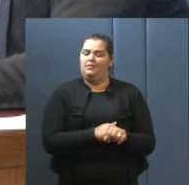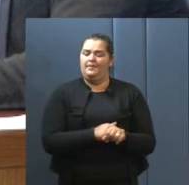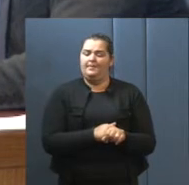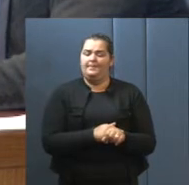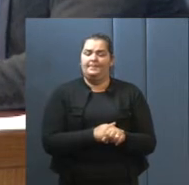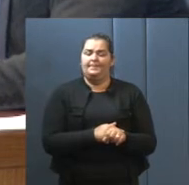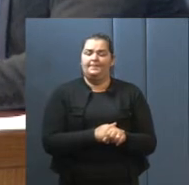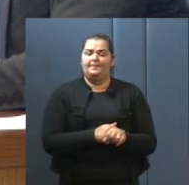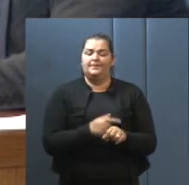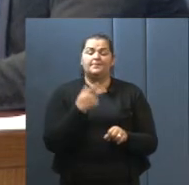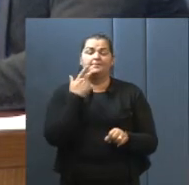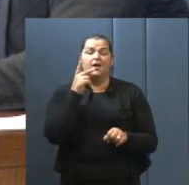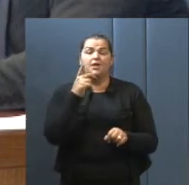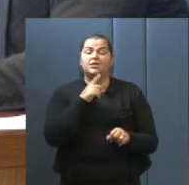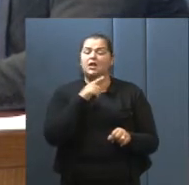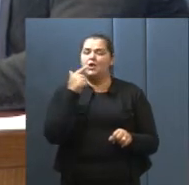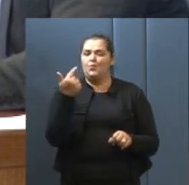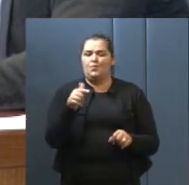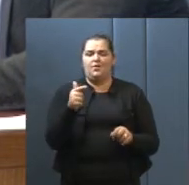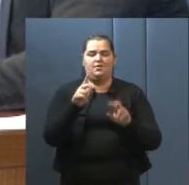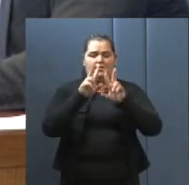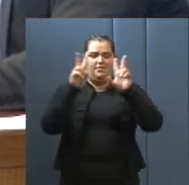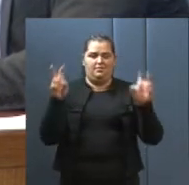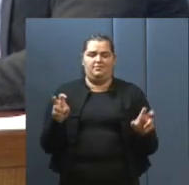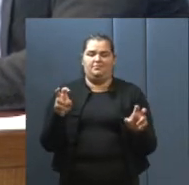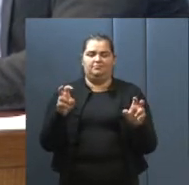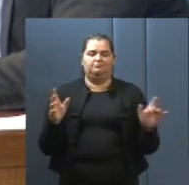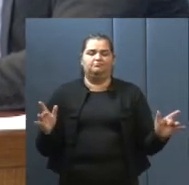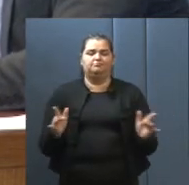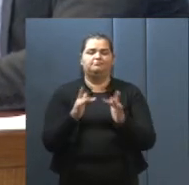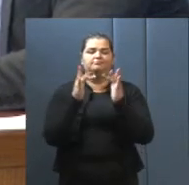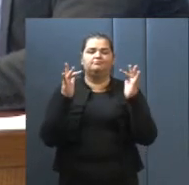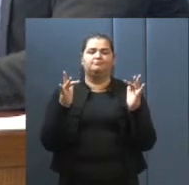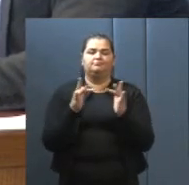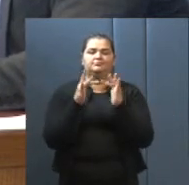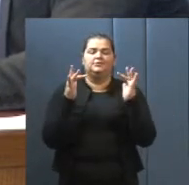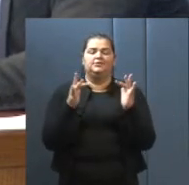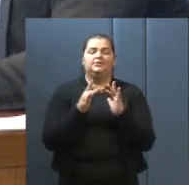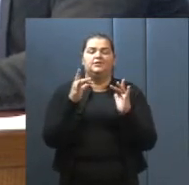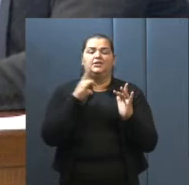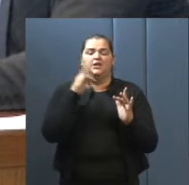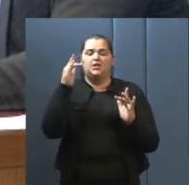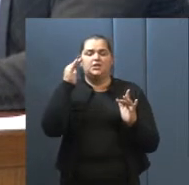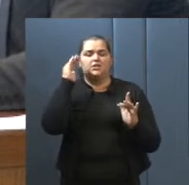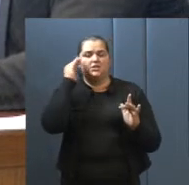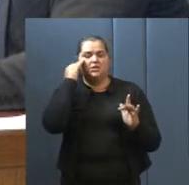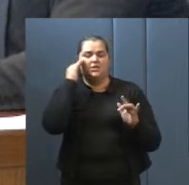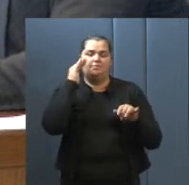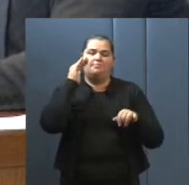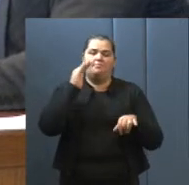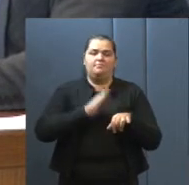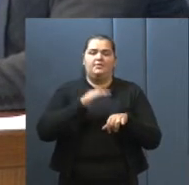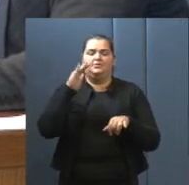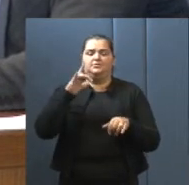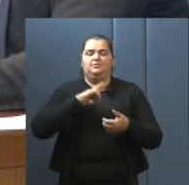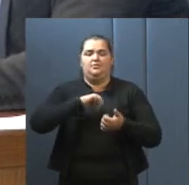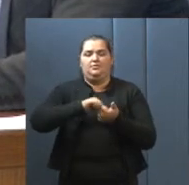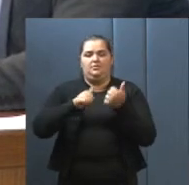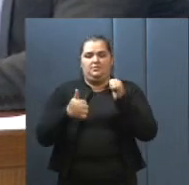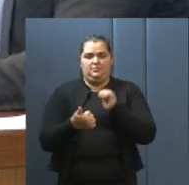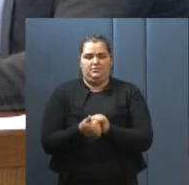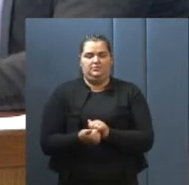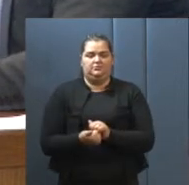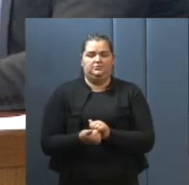que nem sempre o tema acaba sendo veiculado da forma que nós entendemos mais